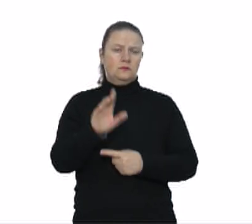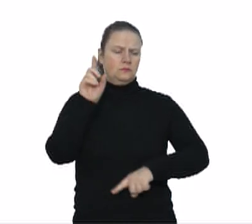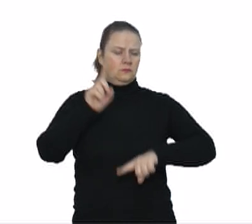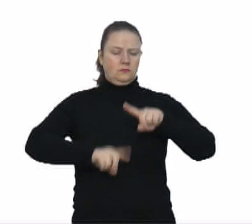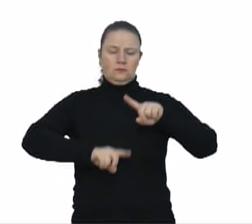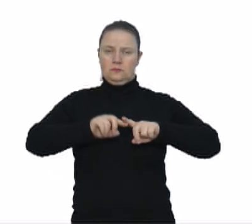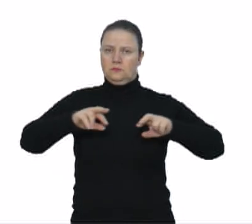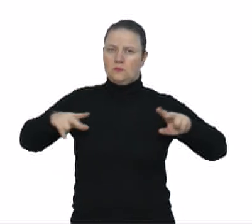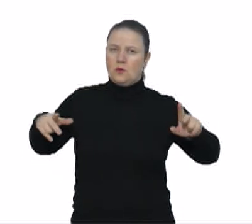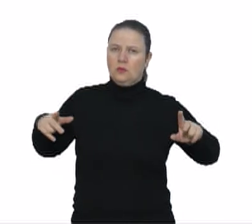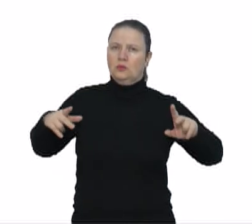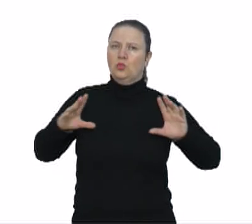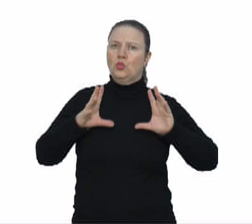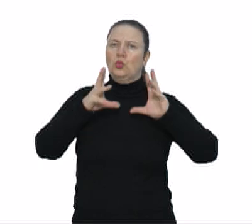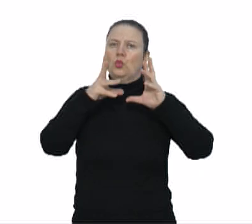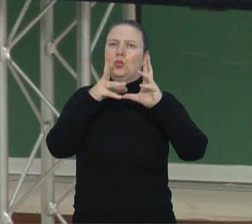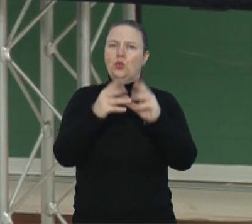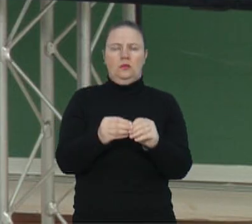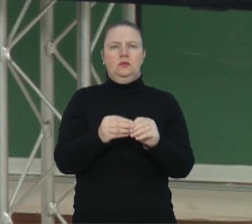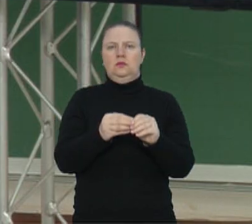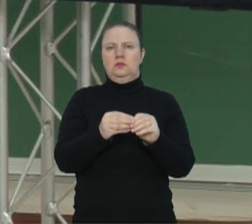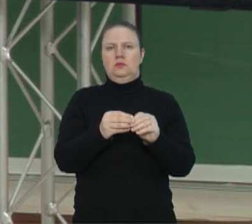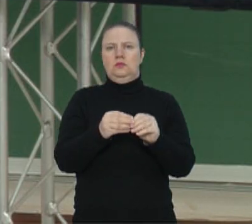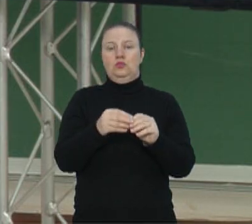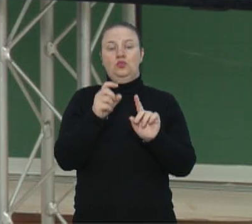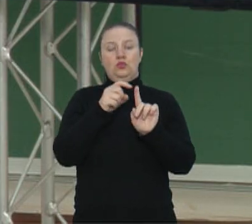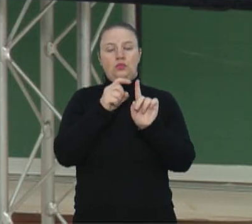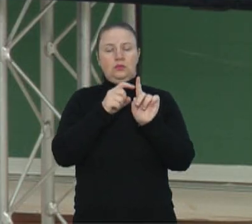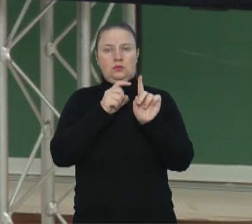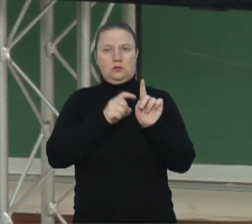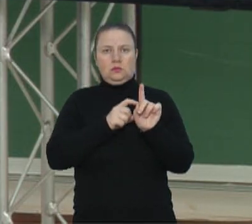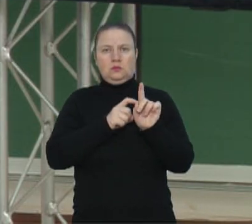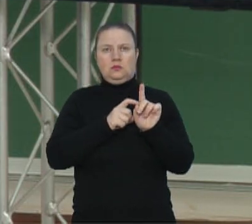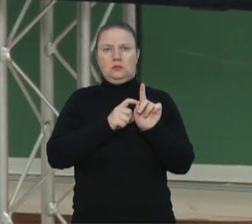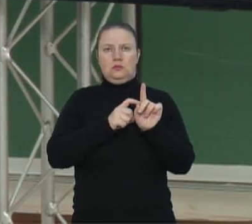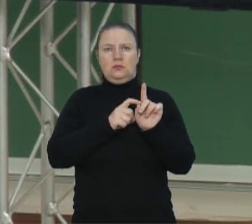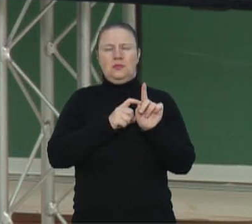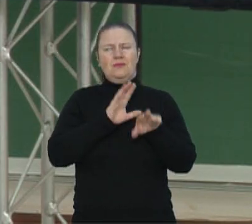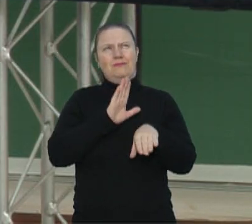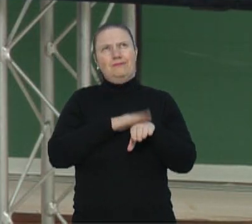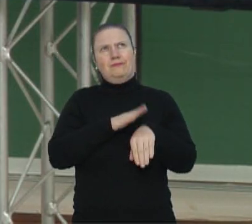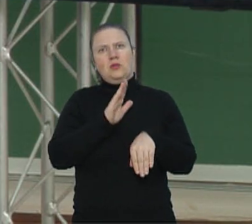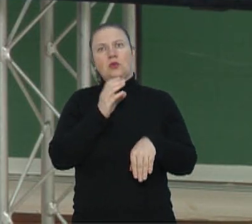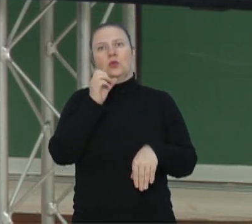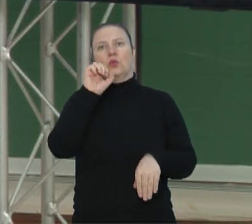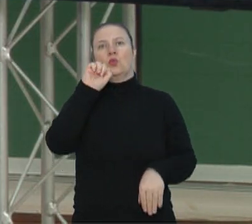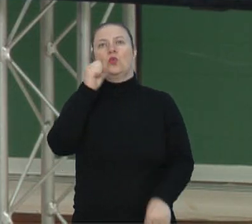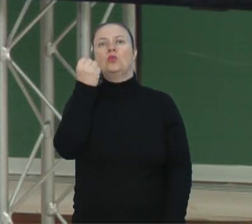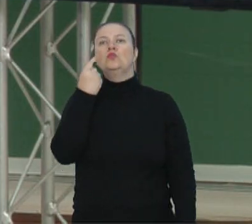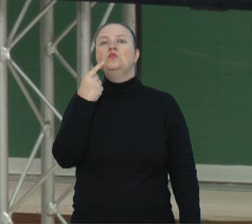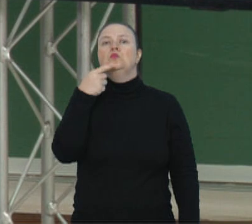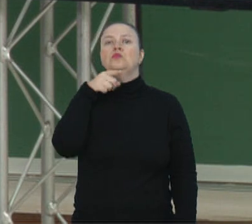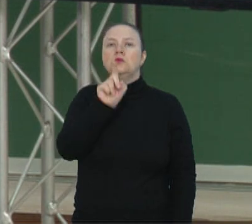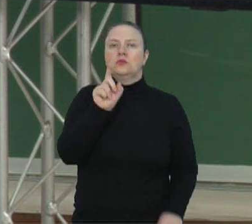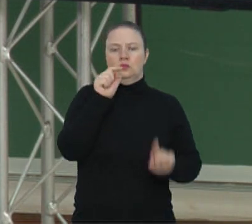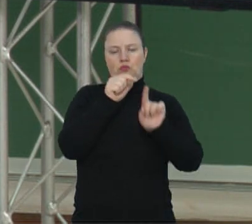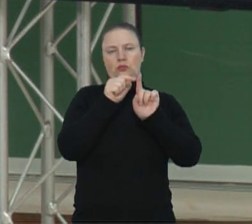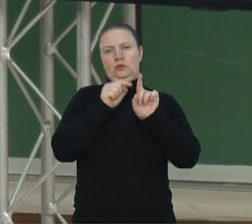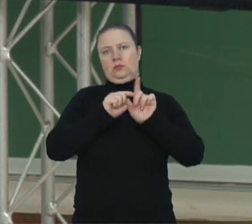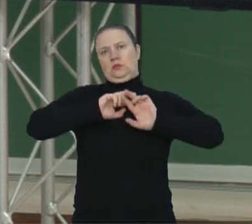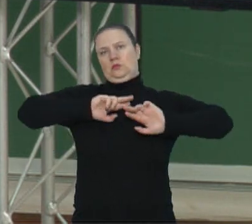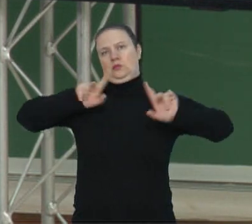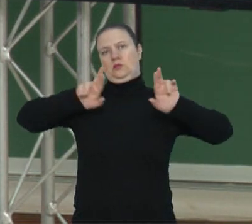instrumentos musicais, e todos os instrumentos, lembrando aí que existem mais de 8.000 instrumentos e a organologia se